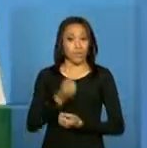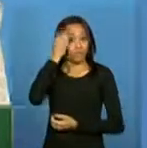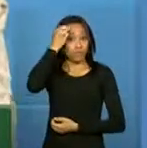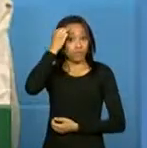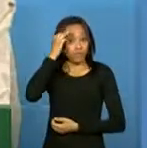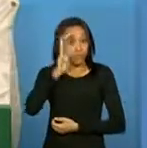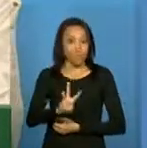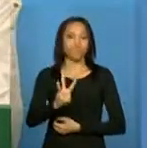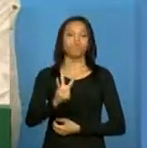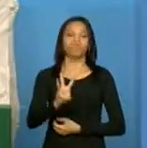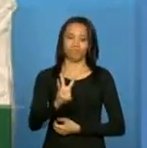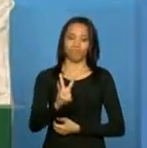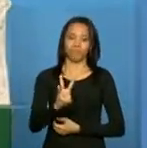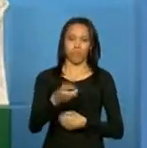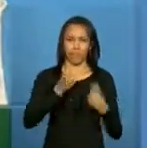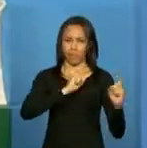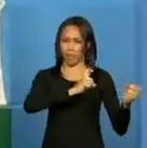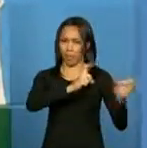dias,